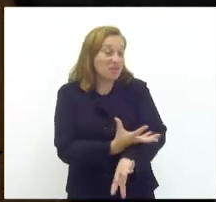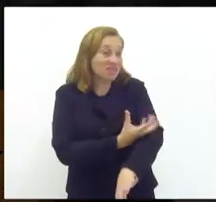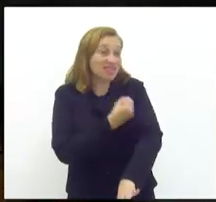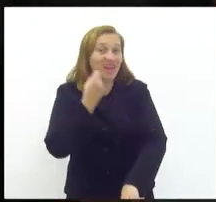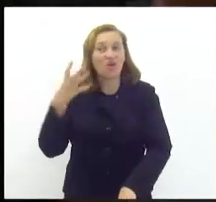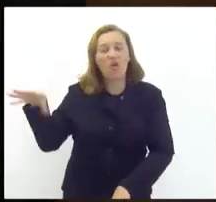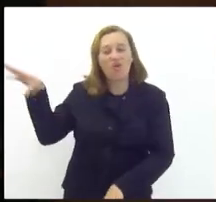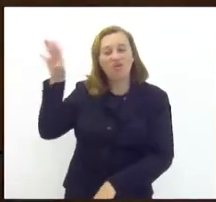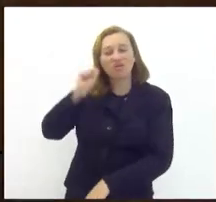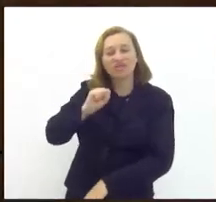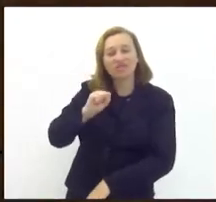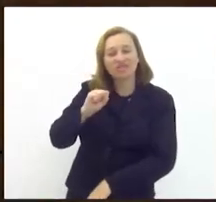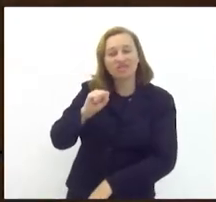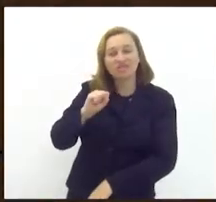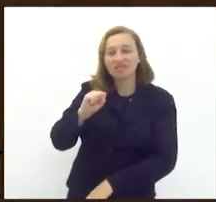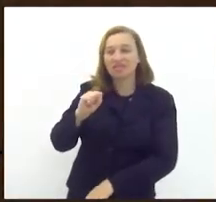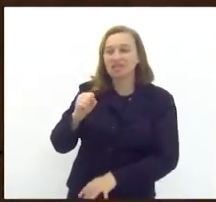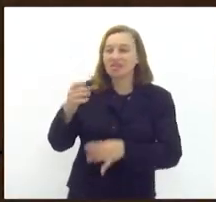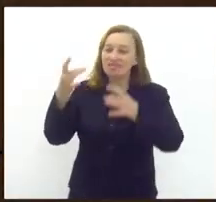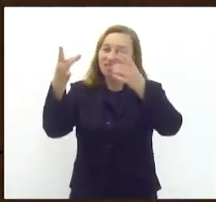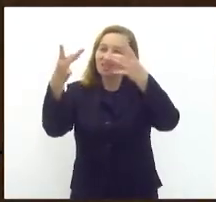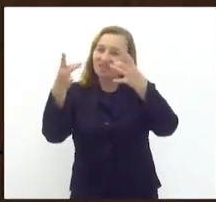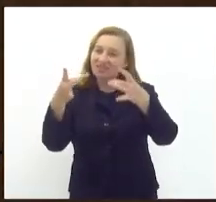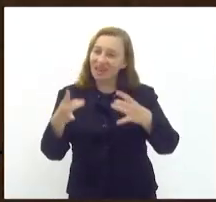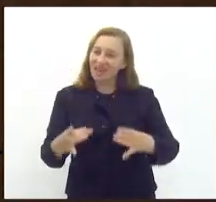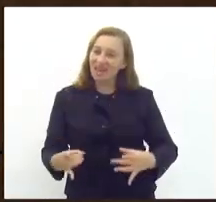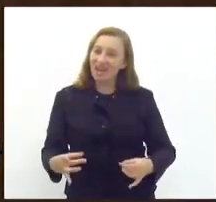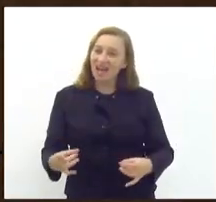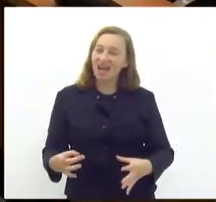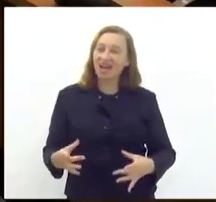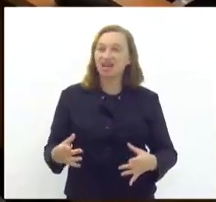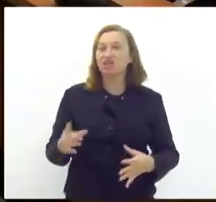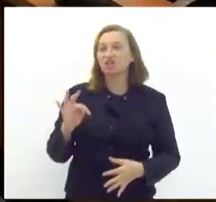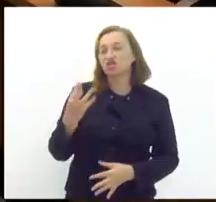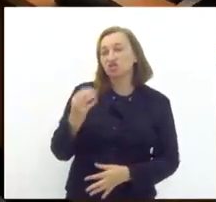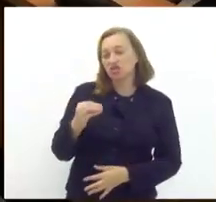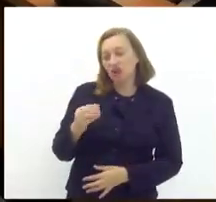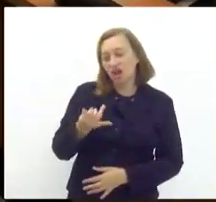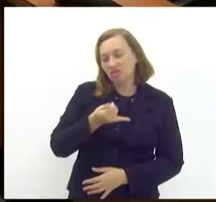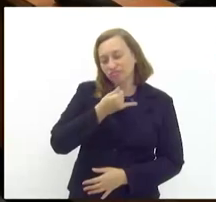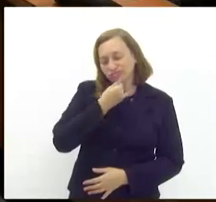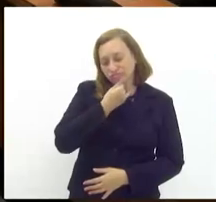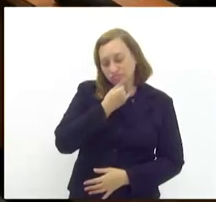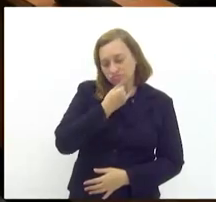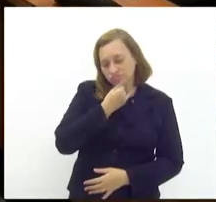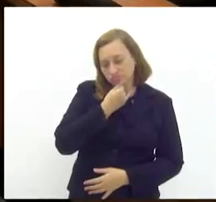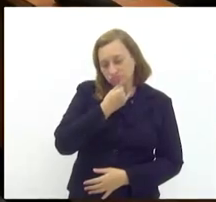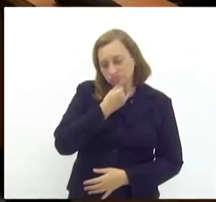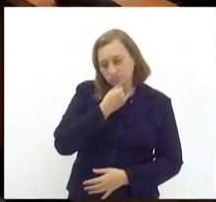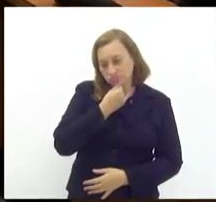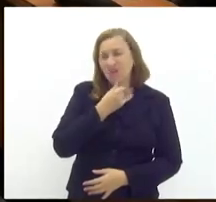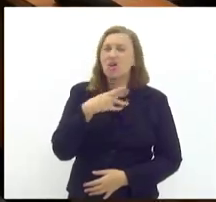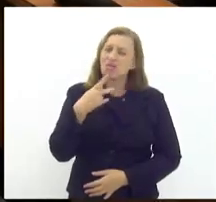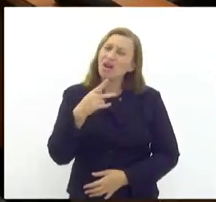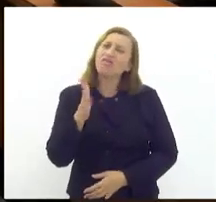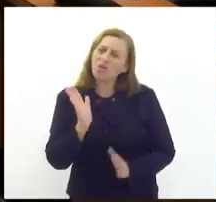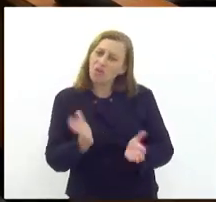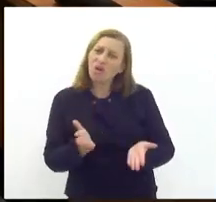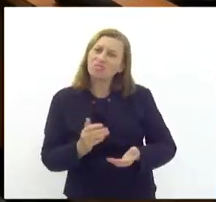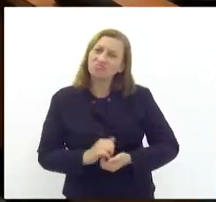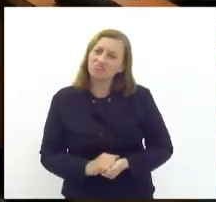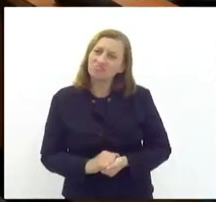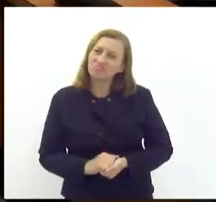ouvindo vossa excelência de escrever a questão do Tiago que nos partiu o coração de todos nós eu falava agora mesmo